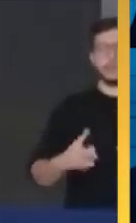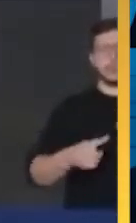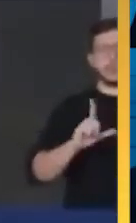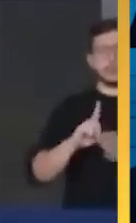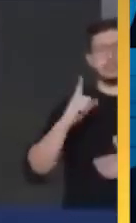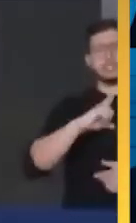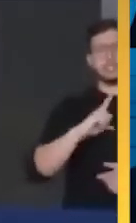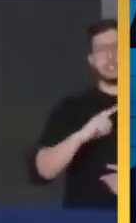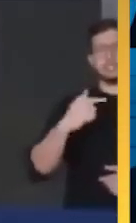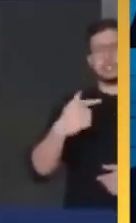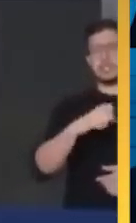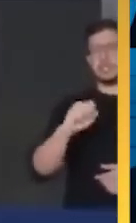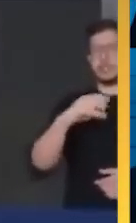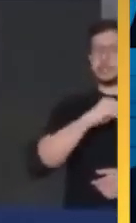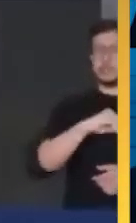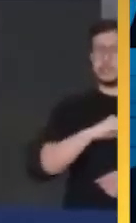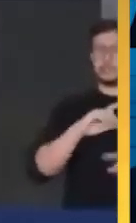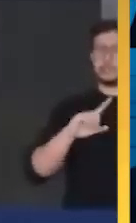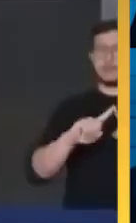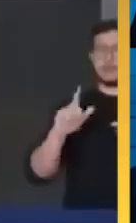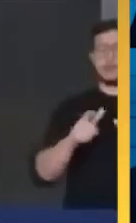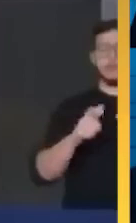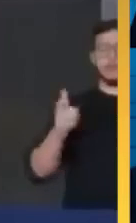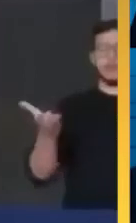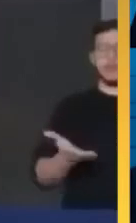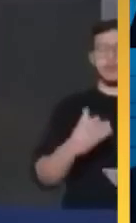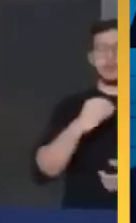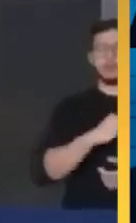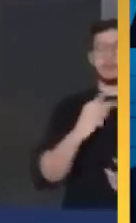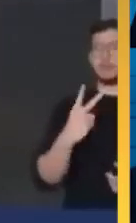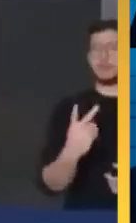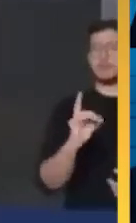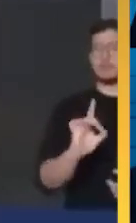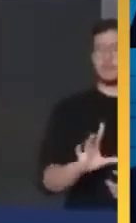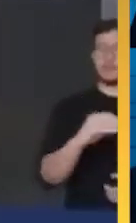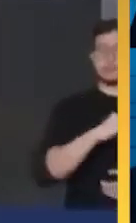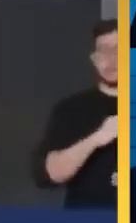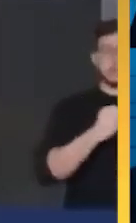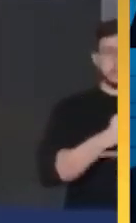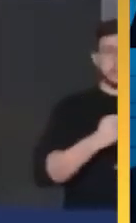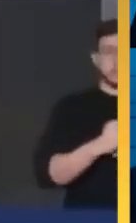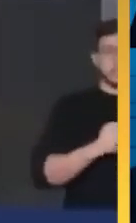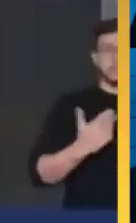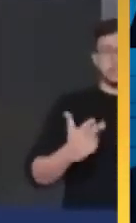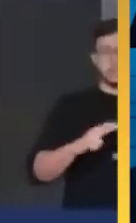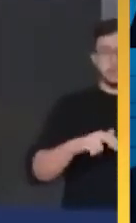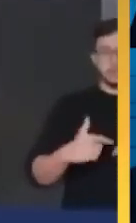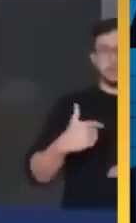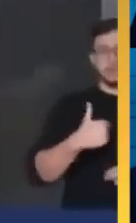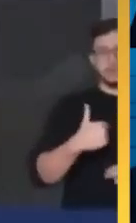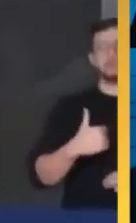hoje veio um dois três e a grande maioria 25 milhões ganham apenas um salário mínimo em nome dessas pessoas